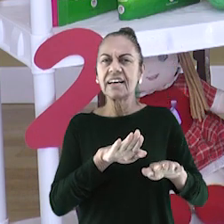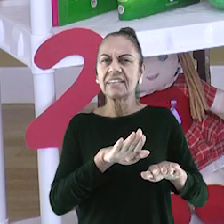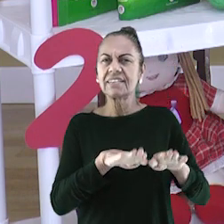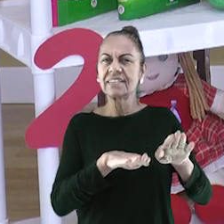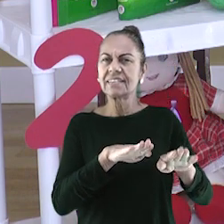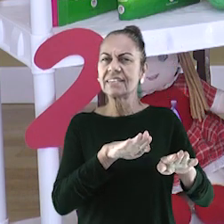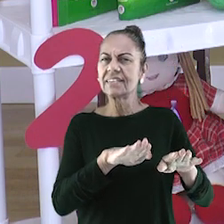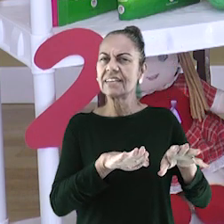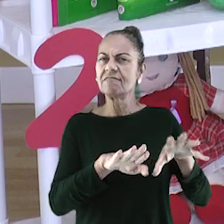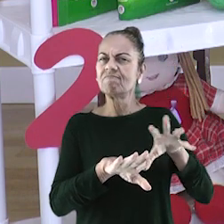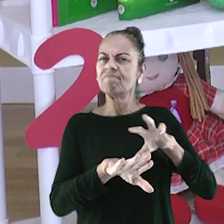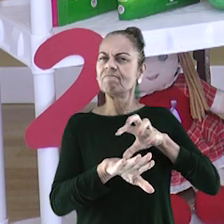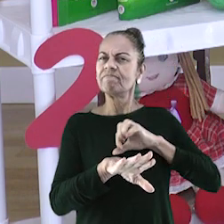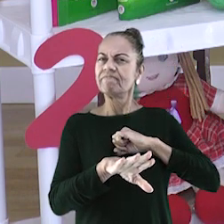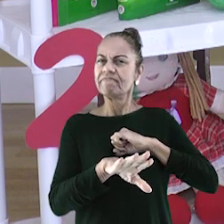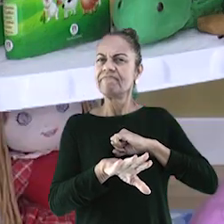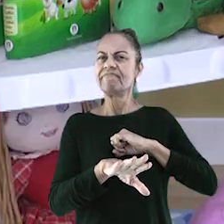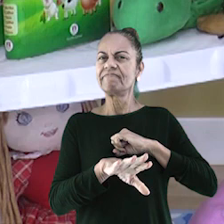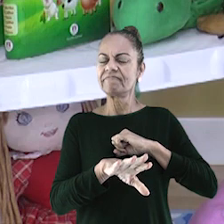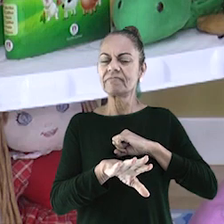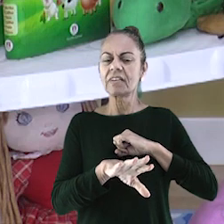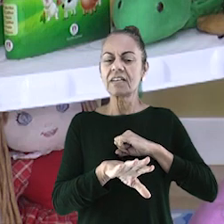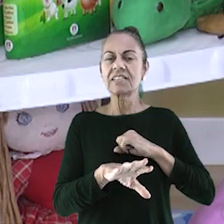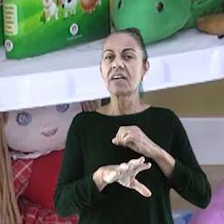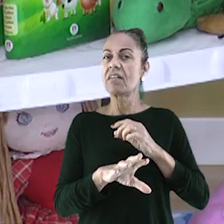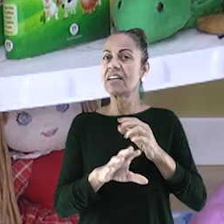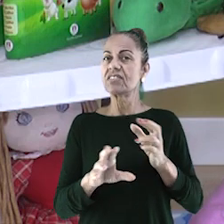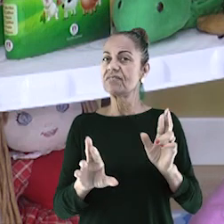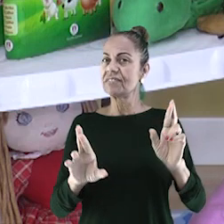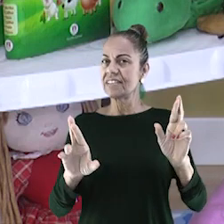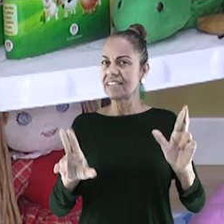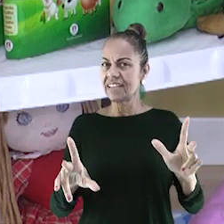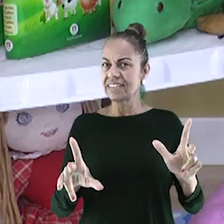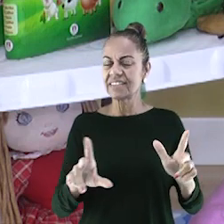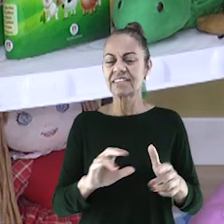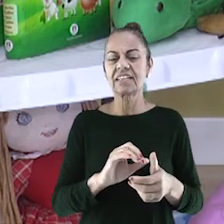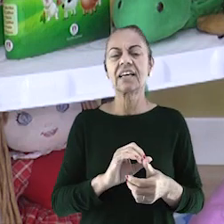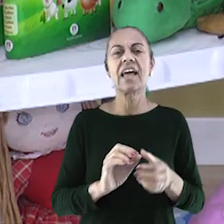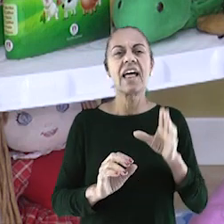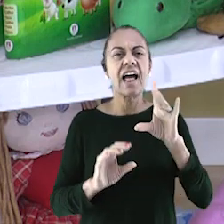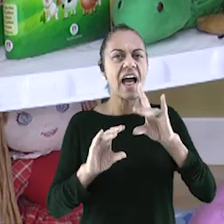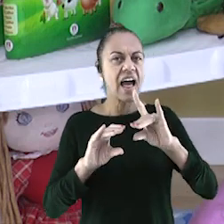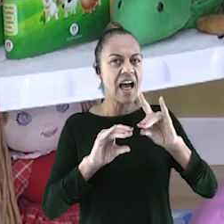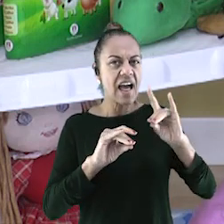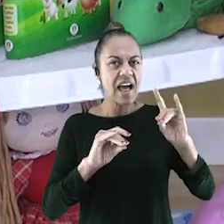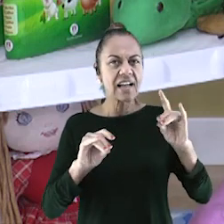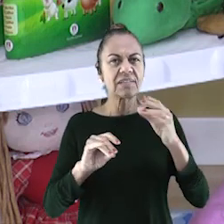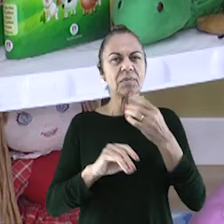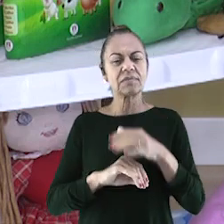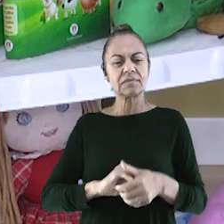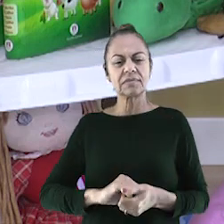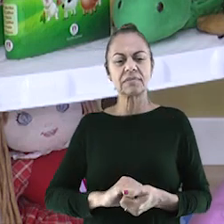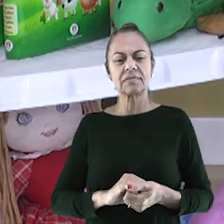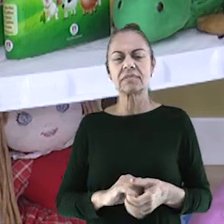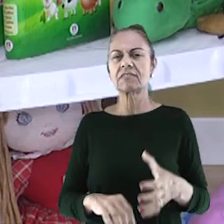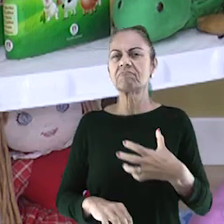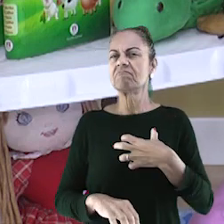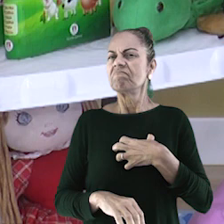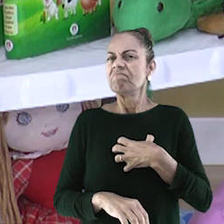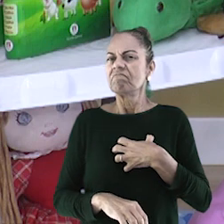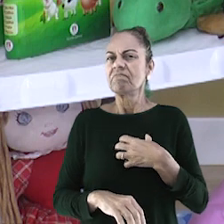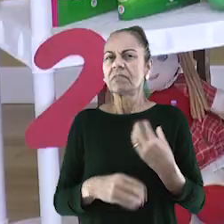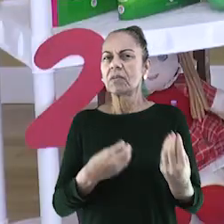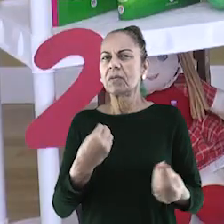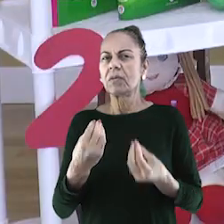prestem atenção como que a areia é. Sinta a areia nos pés, coloque ela na mão e vejam se dá para moldar igual